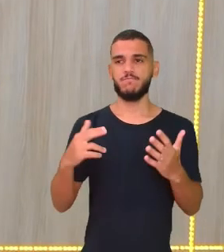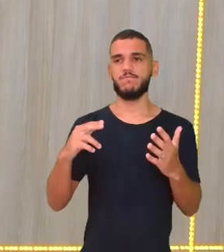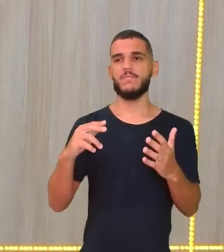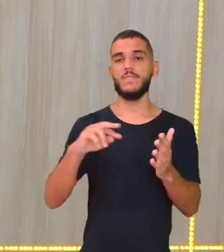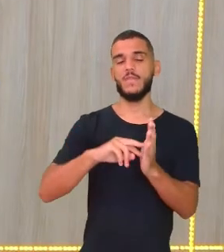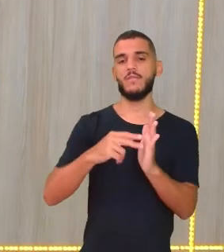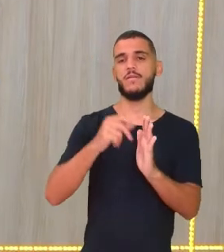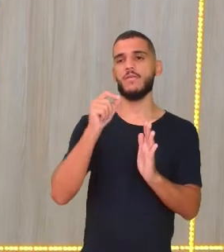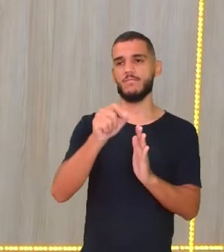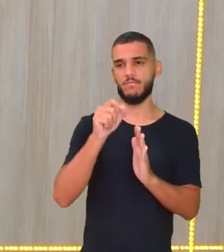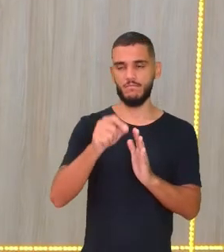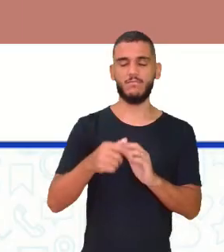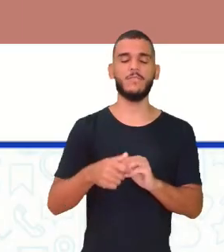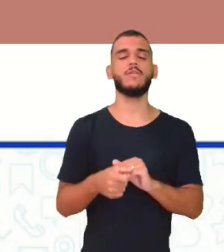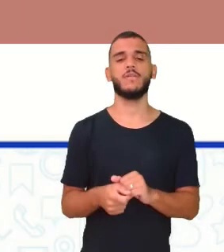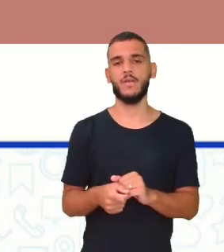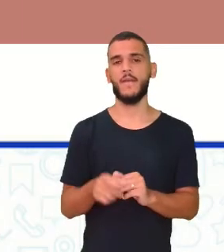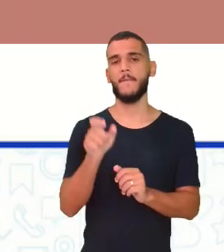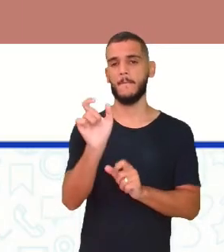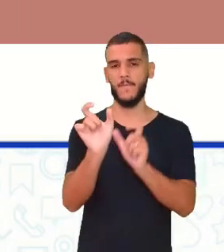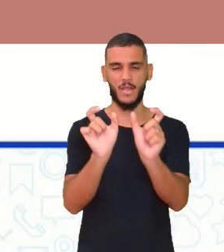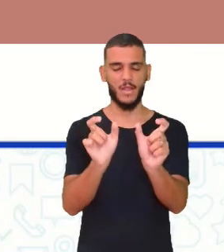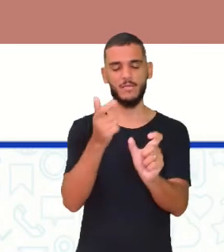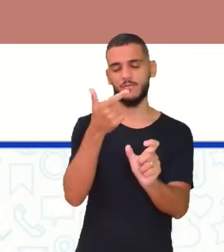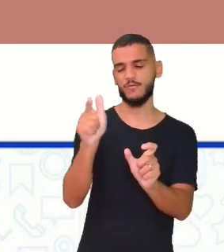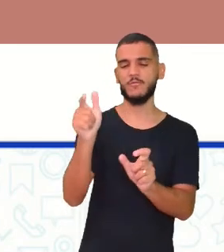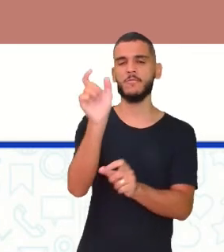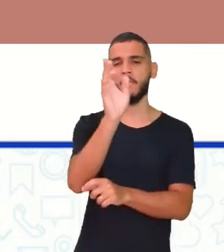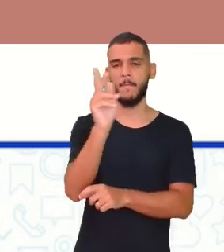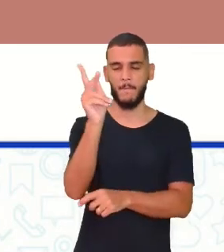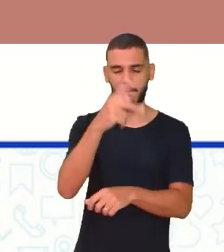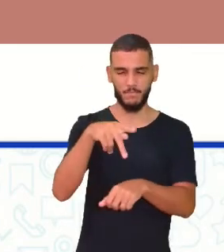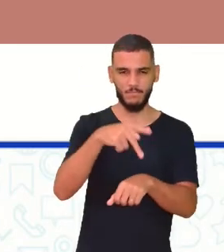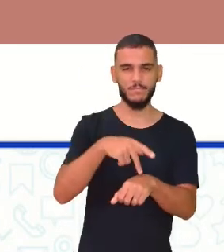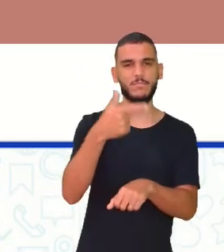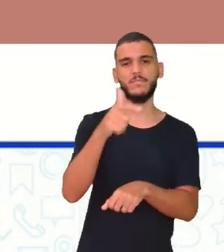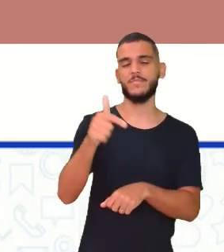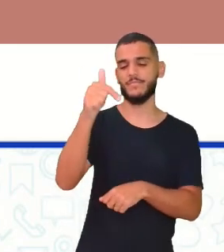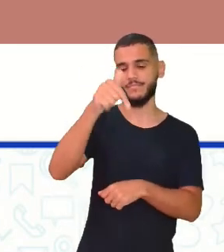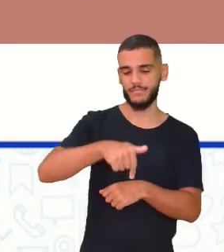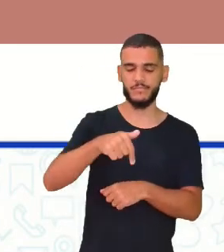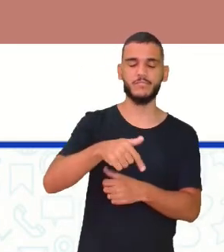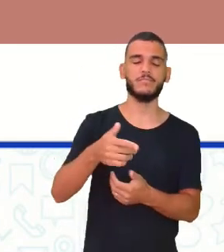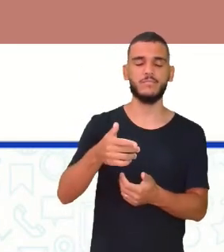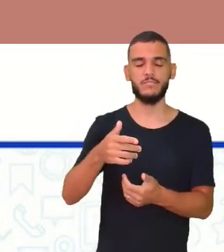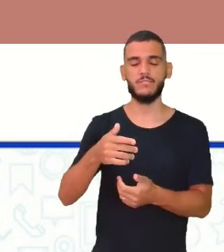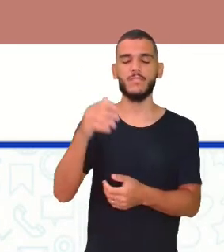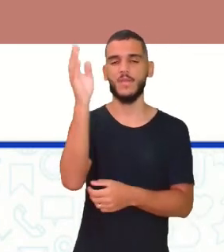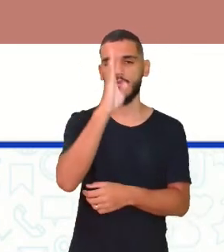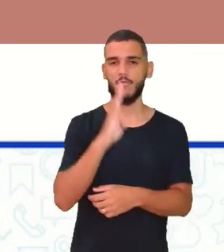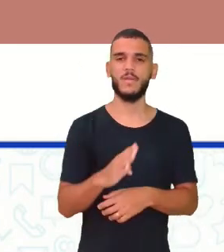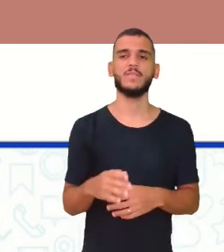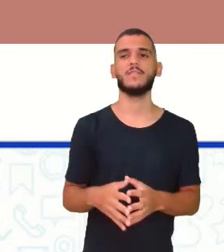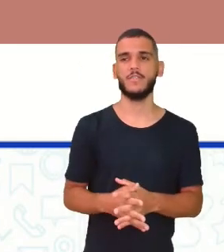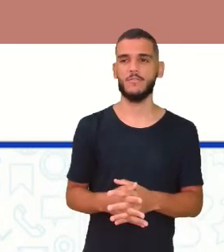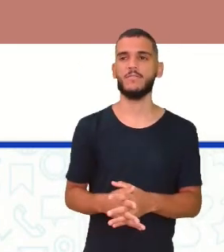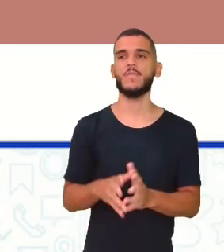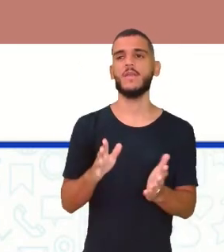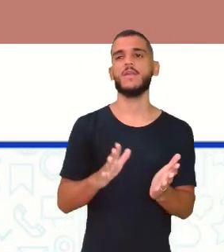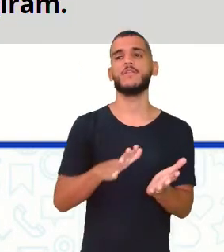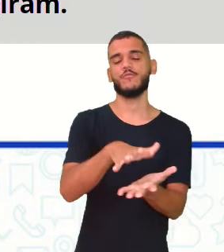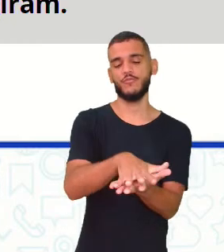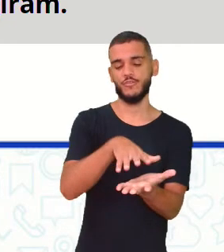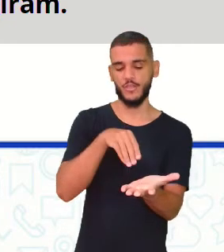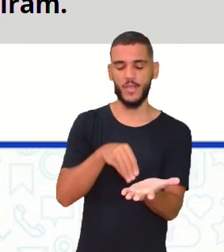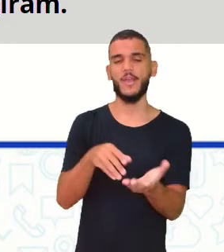uso de termos estrangeiros não existentes na língua nativa, como xerox, shop, self-service.